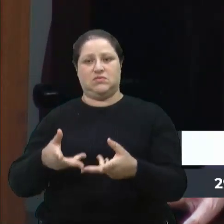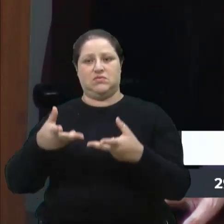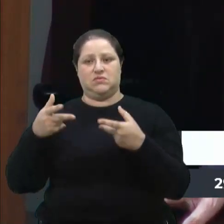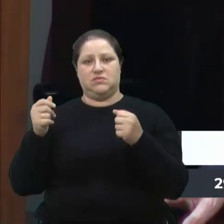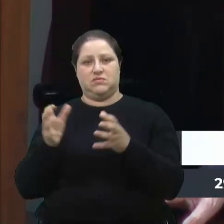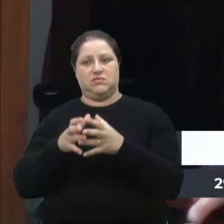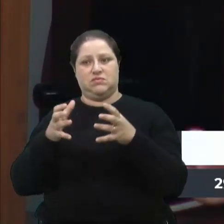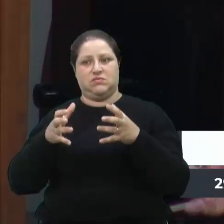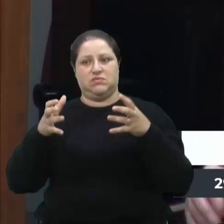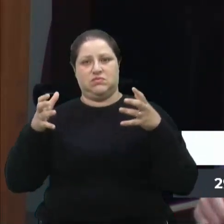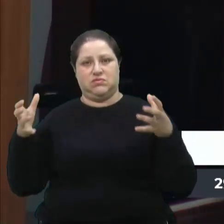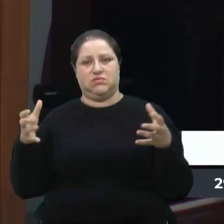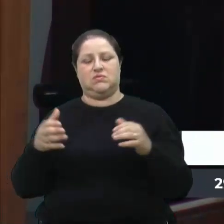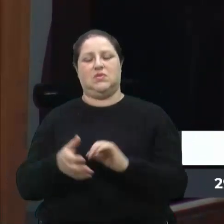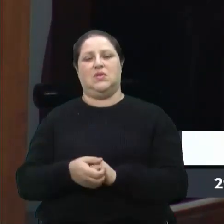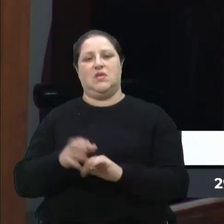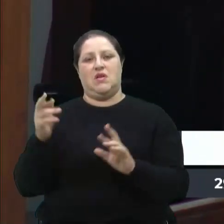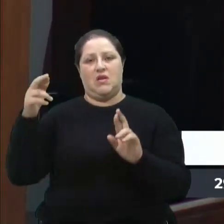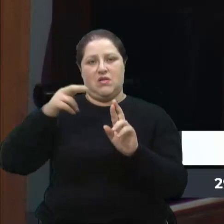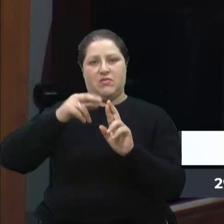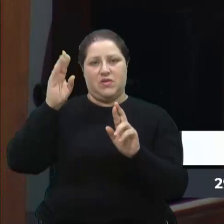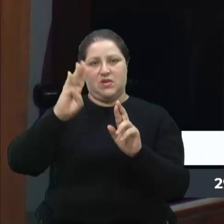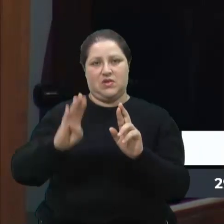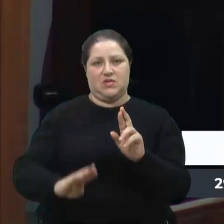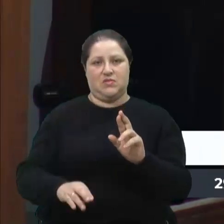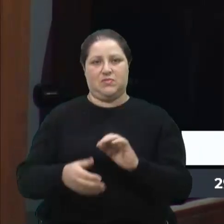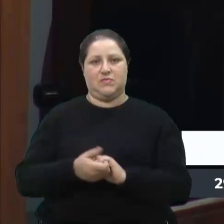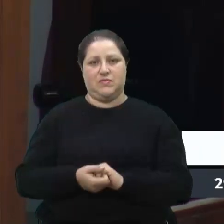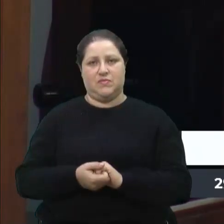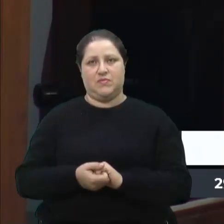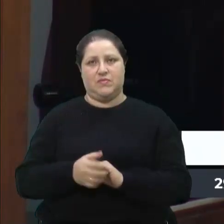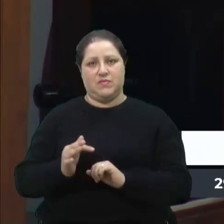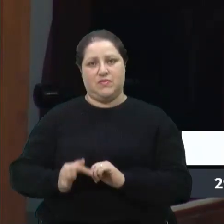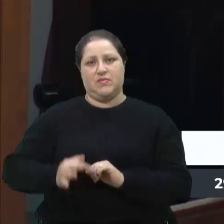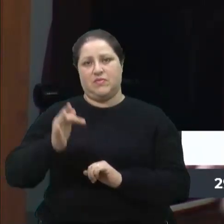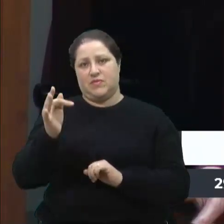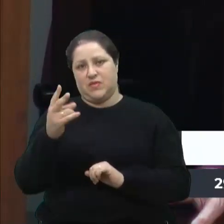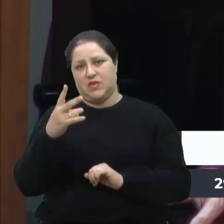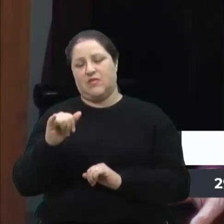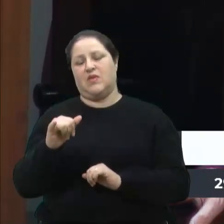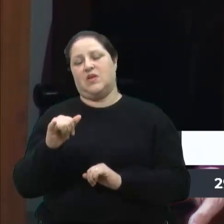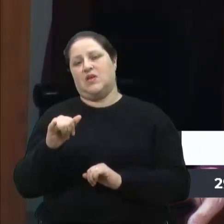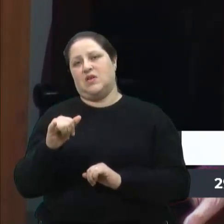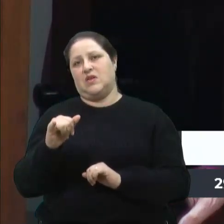crescendo. É referência no Brasil. Logo, logo vai passar até